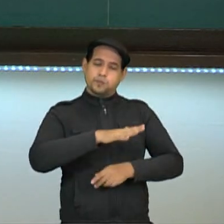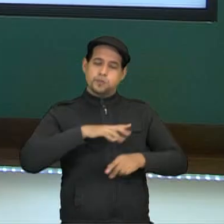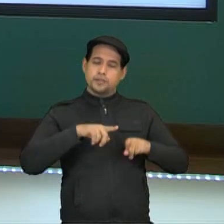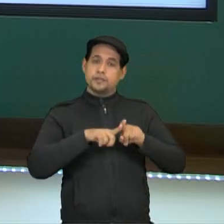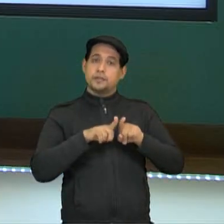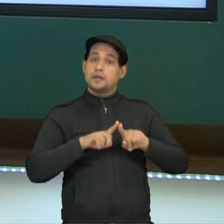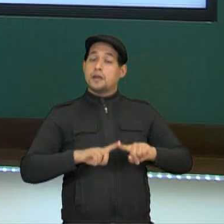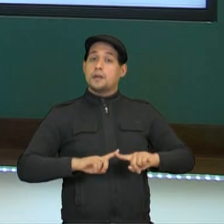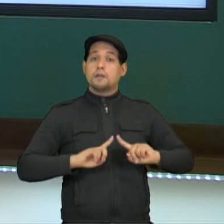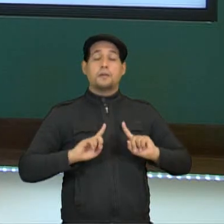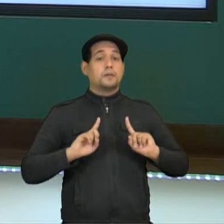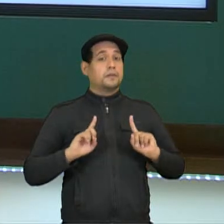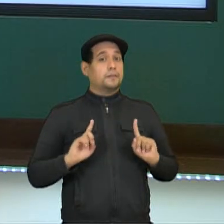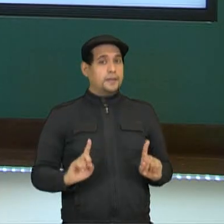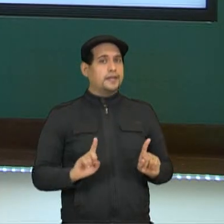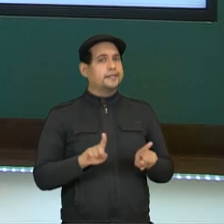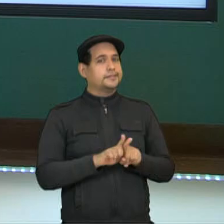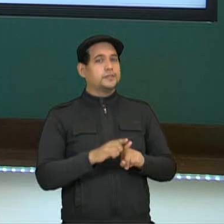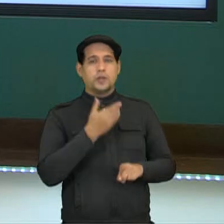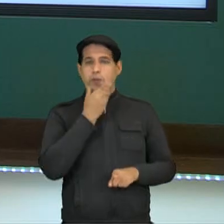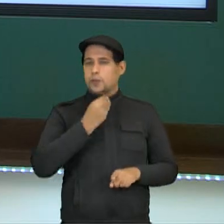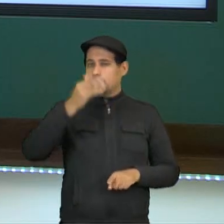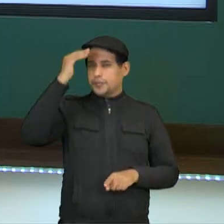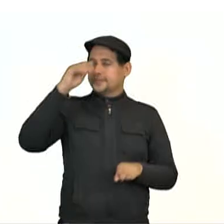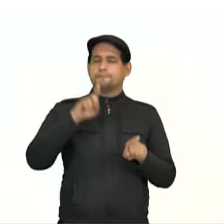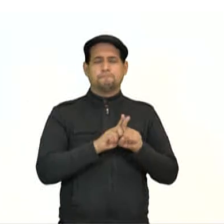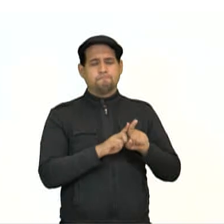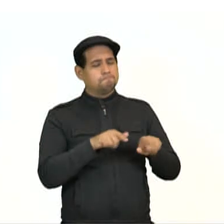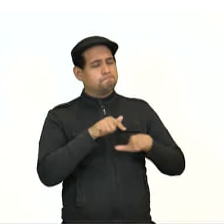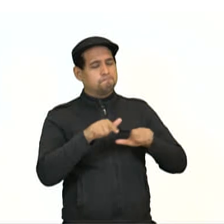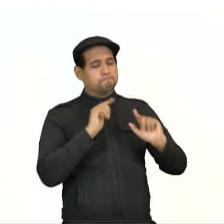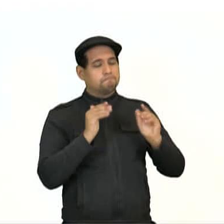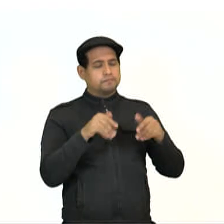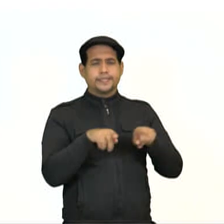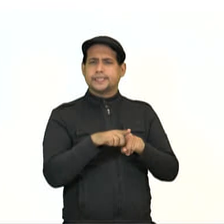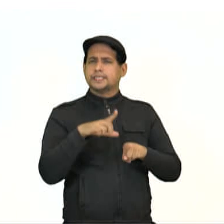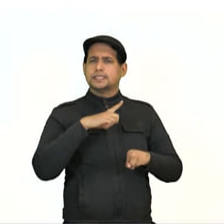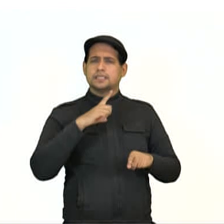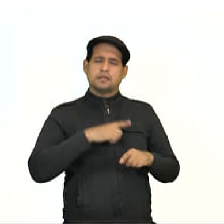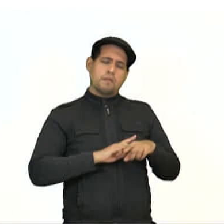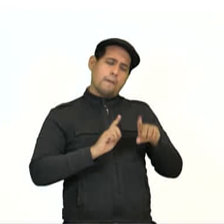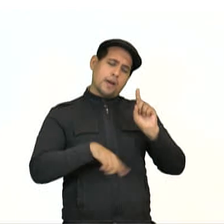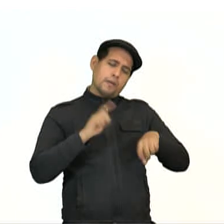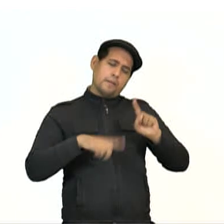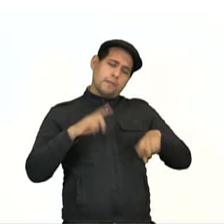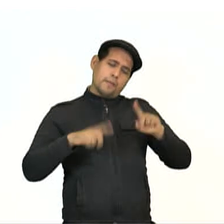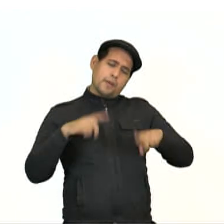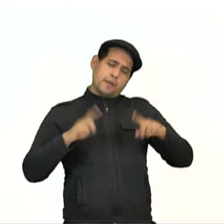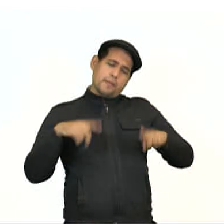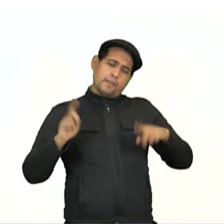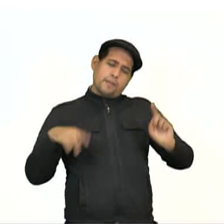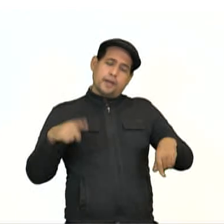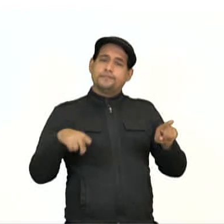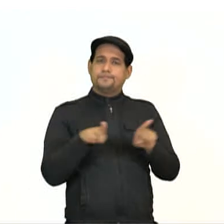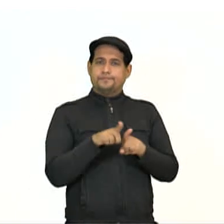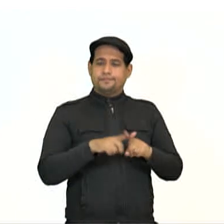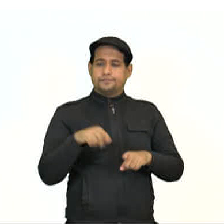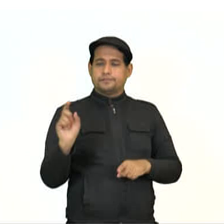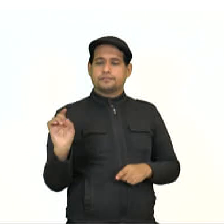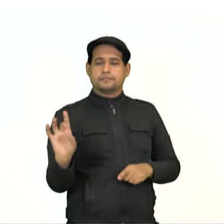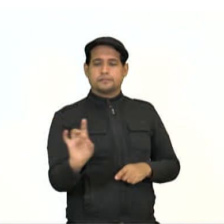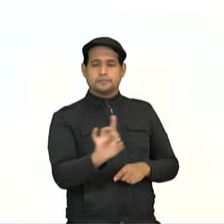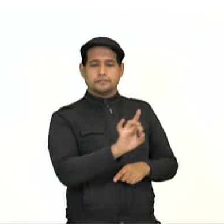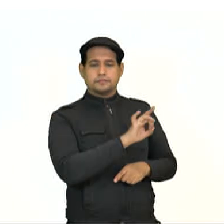aí Darwin trabalhava justamente com isso. Ele falava que existe uma variabilidade entre os indivíduos e